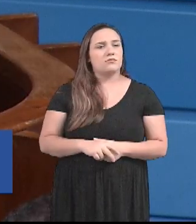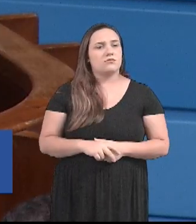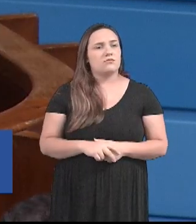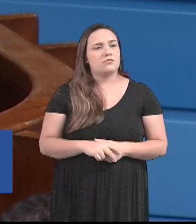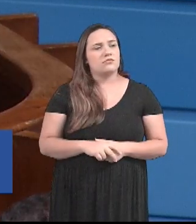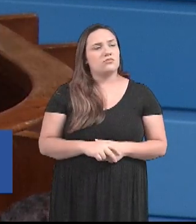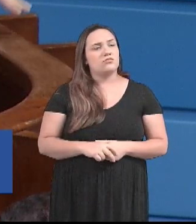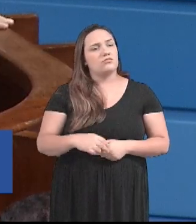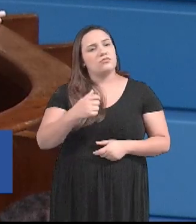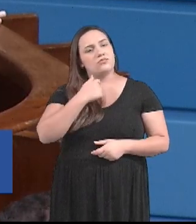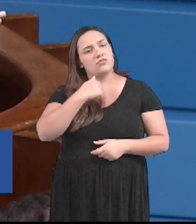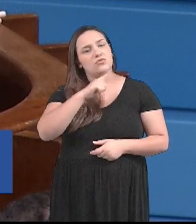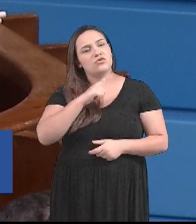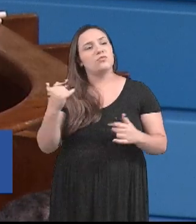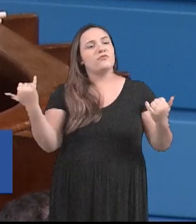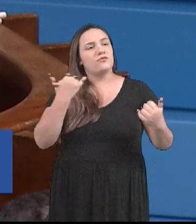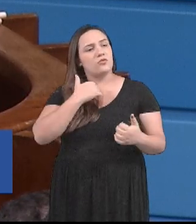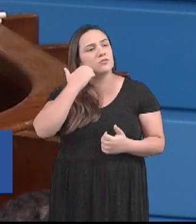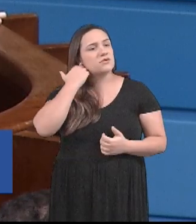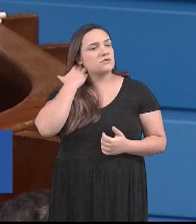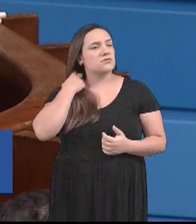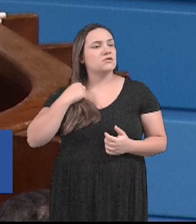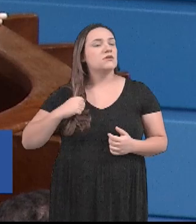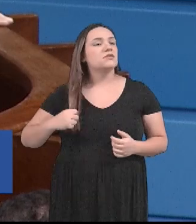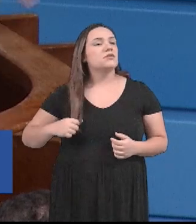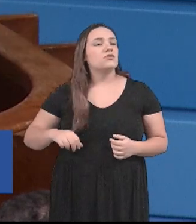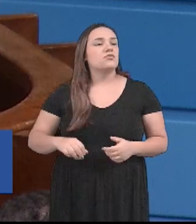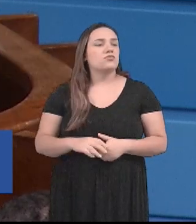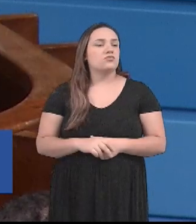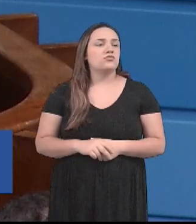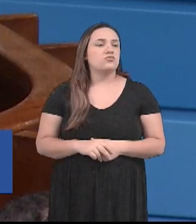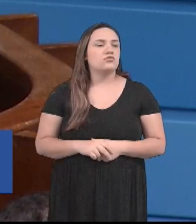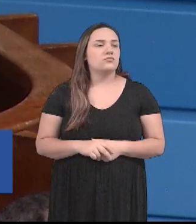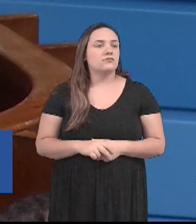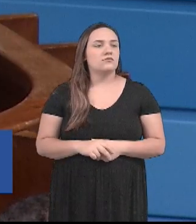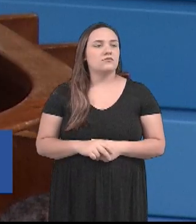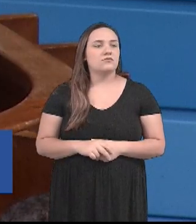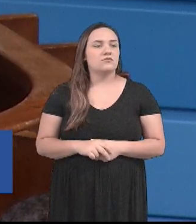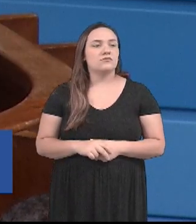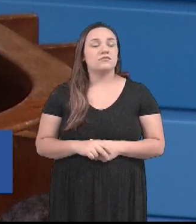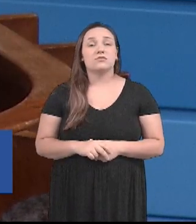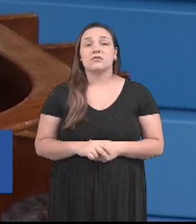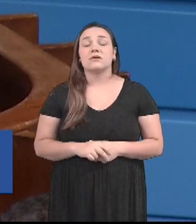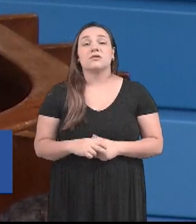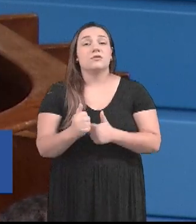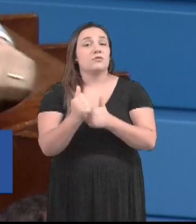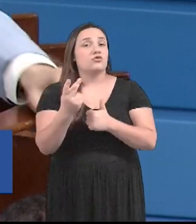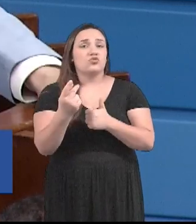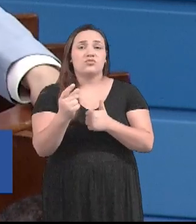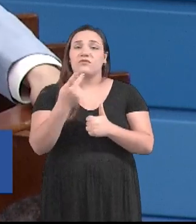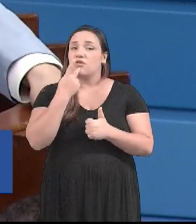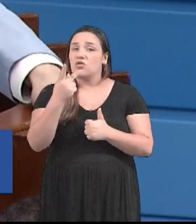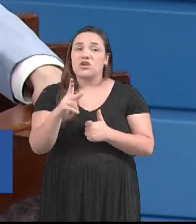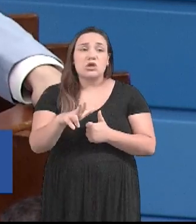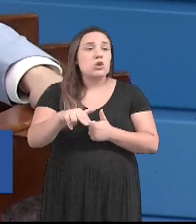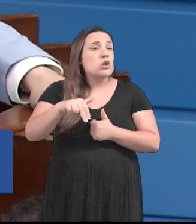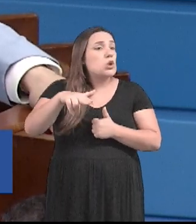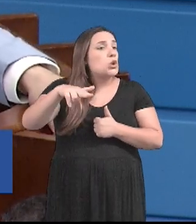uma informação do Tribunal de Contas do Estado de que nunca teve a oportunidade